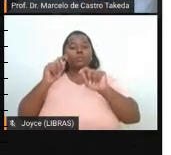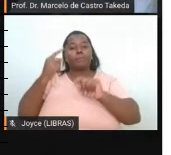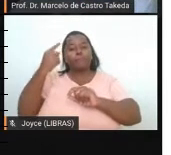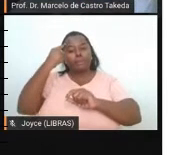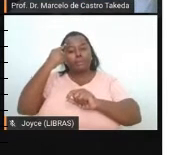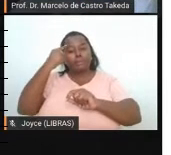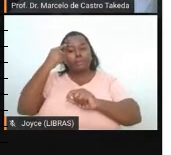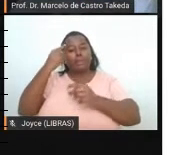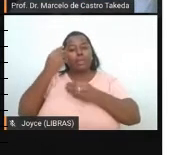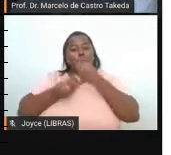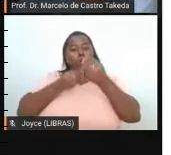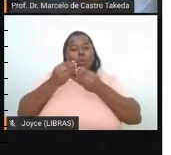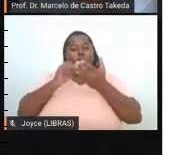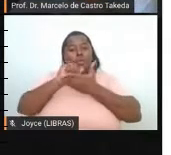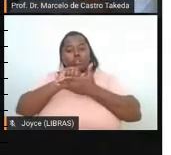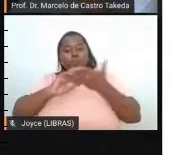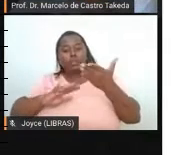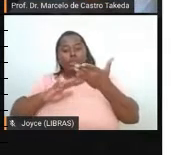atividade formativa